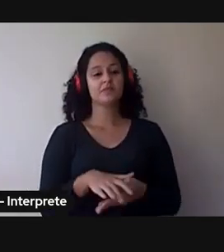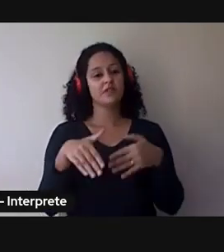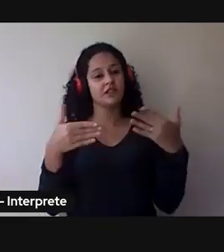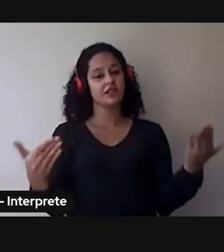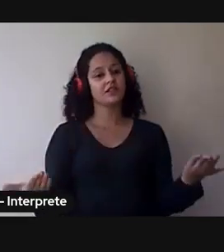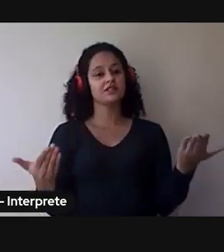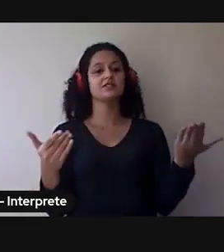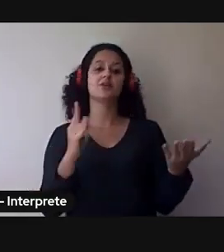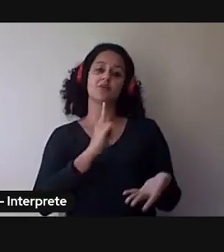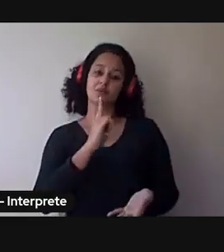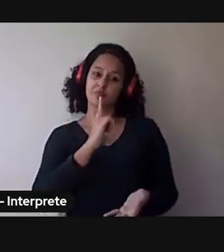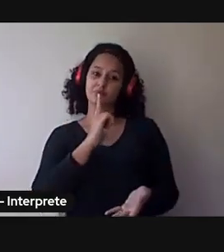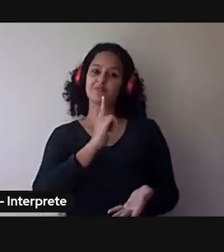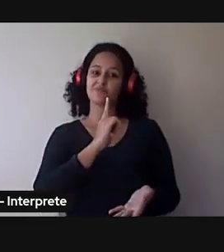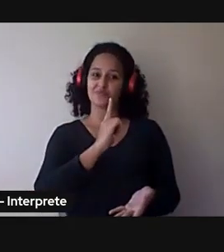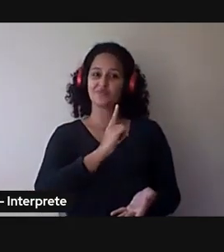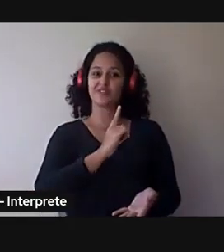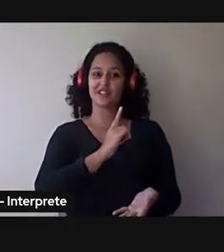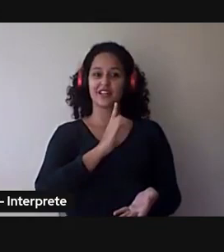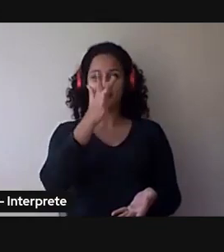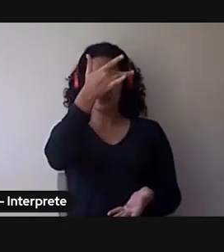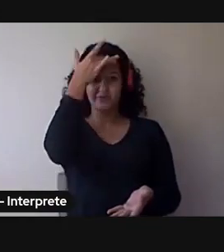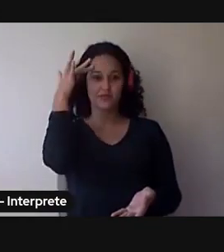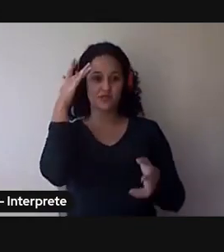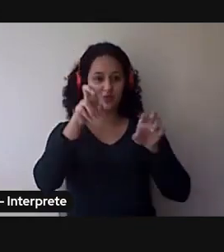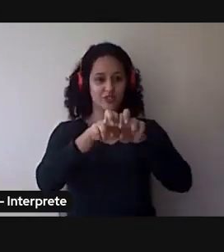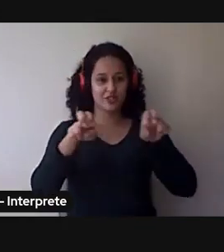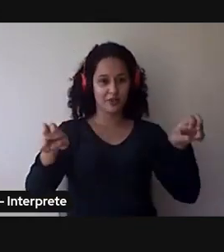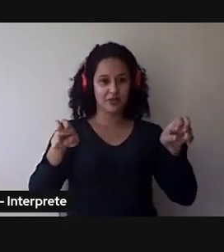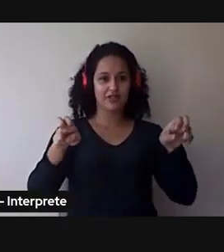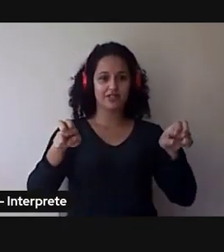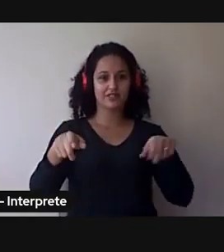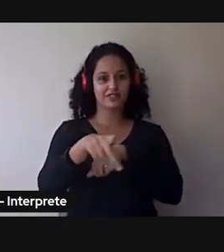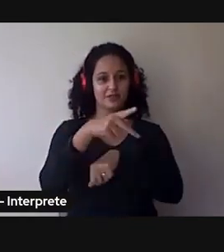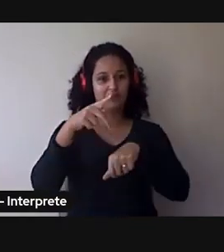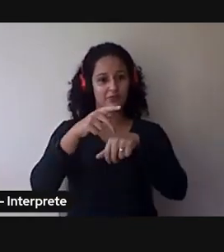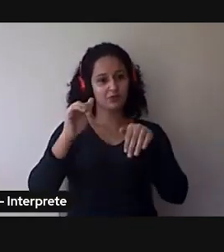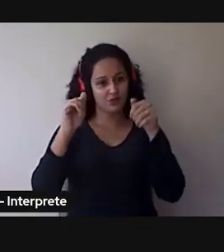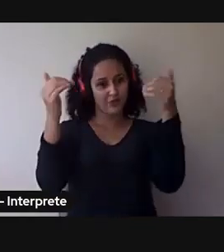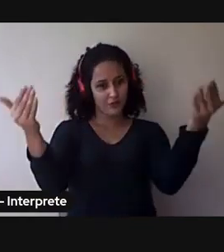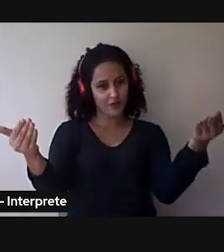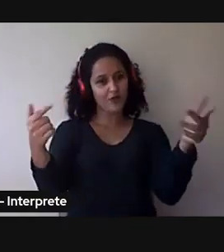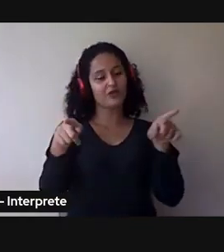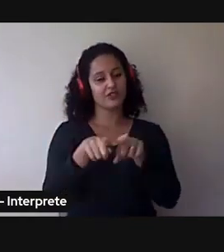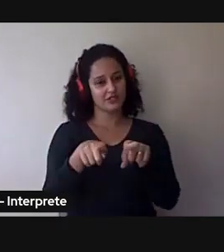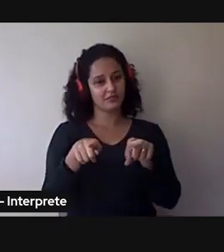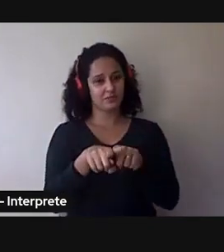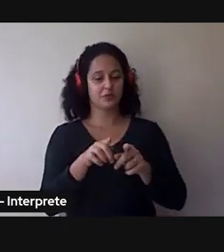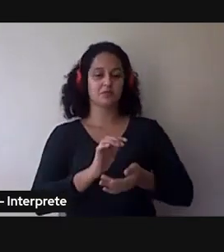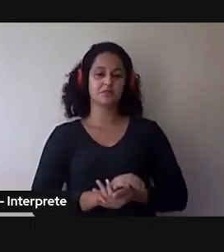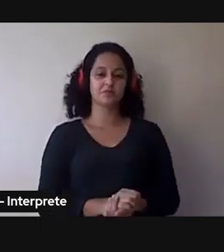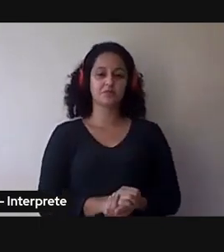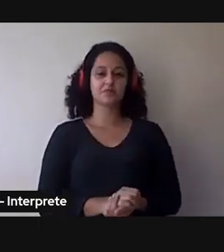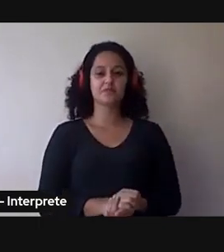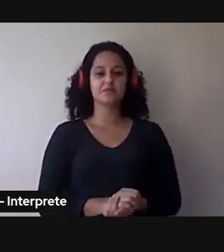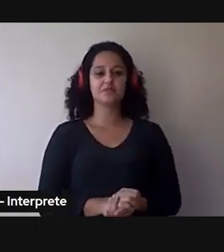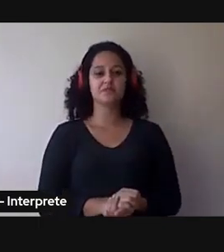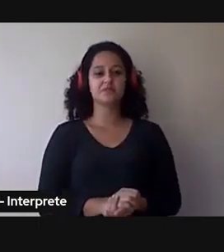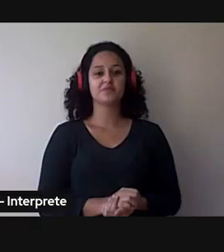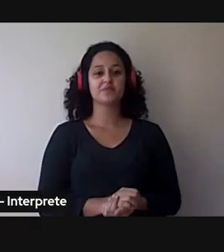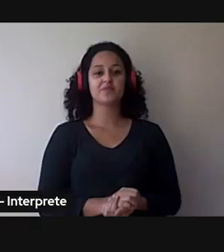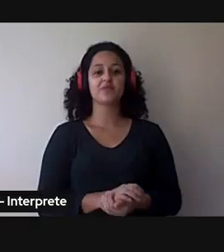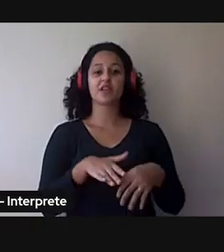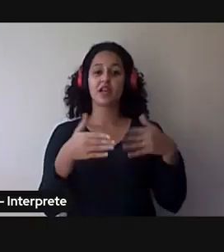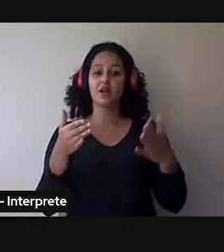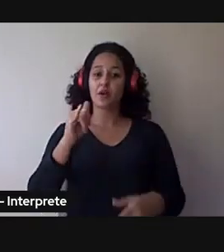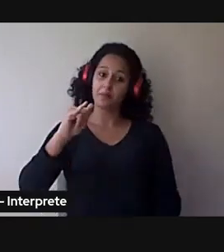banca também bem externos, né? Não só externos no papel, como externos geograficamente também. Então, vamos